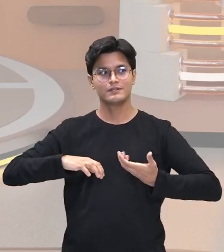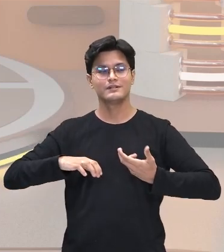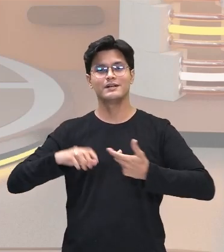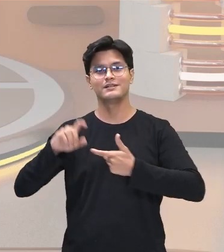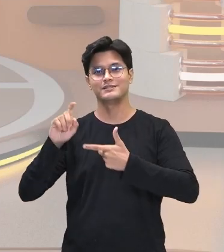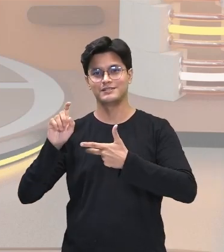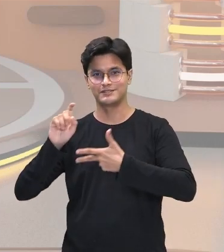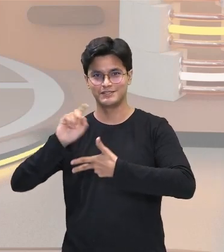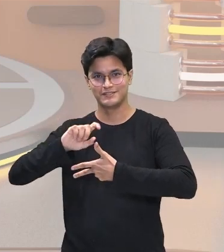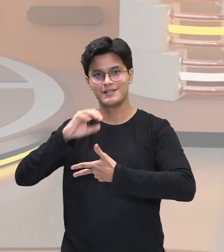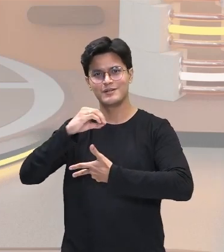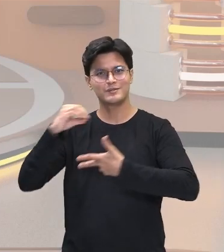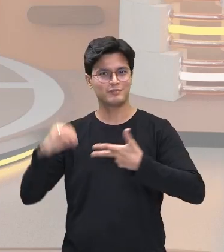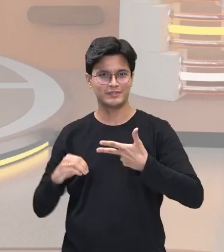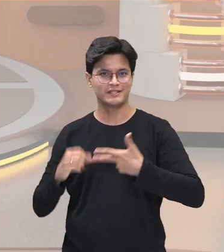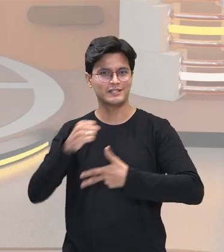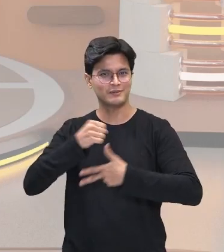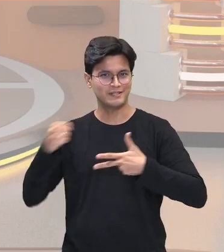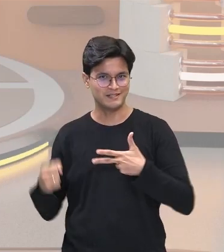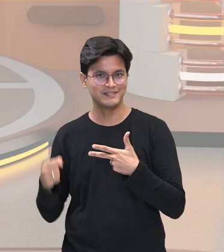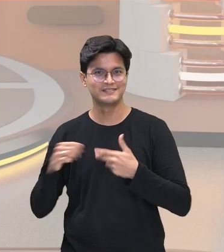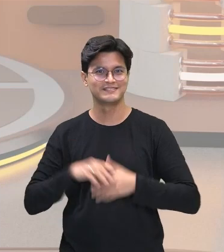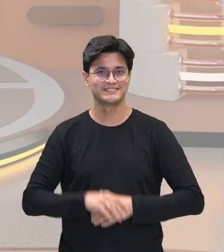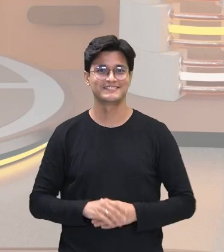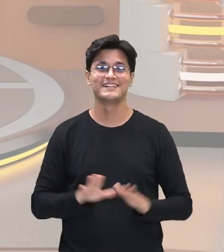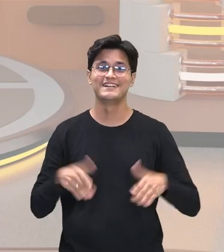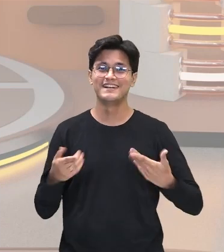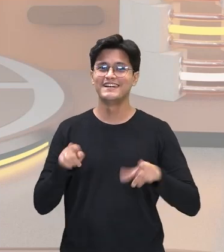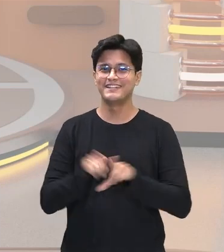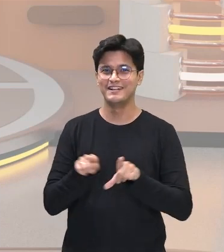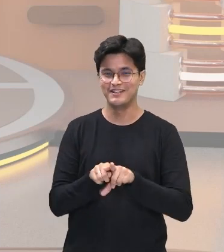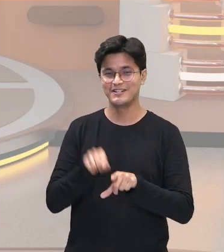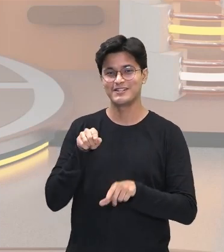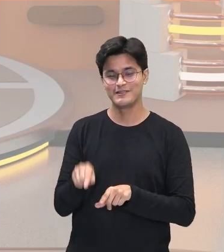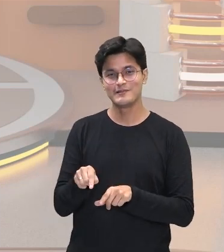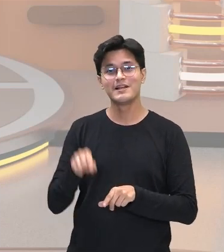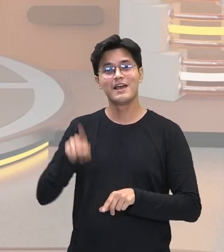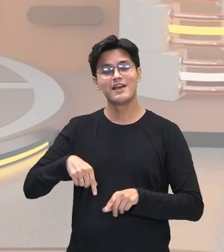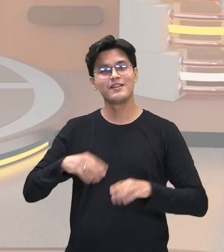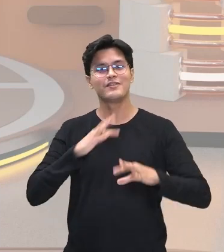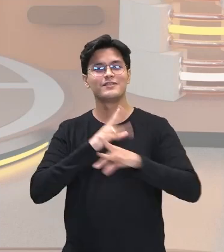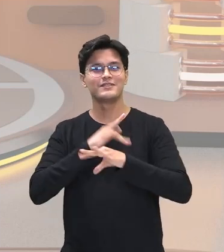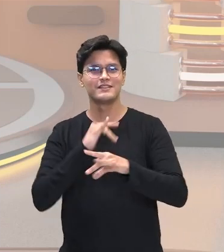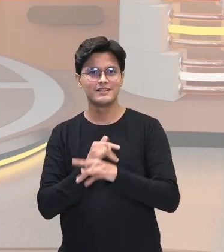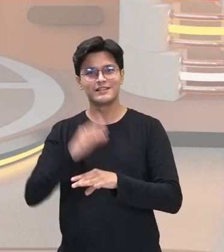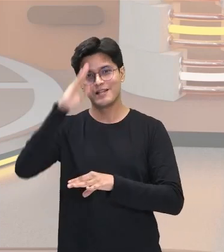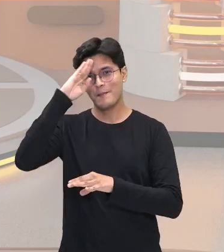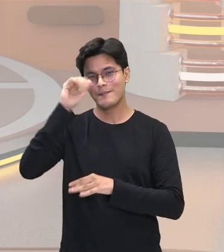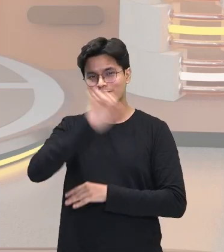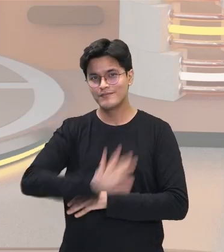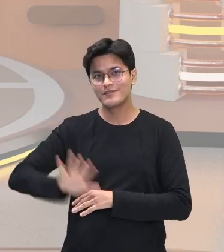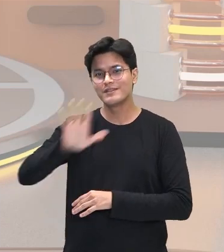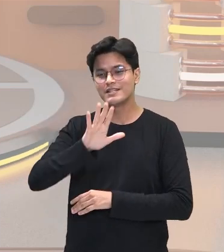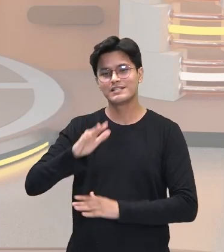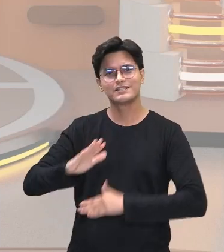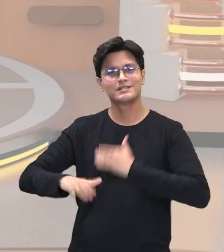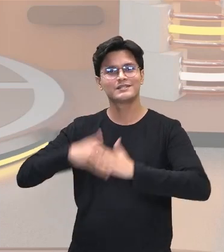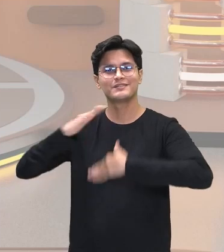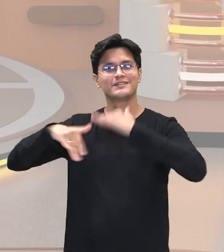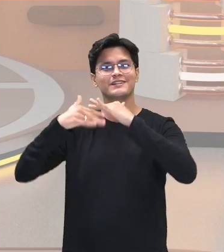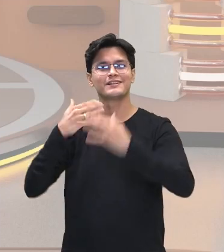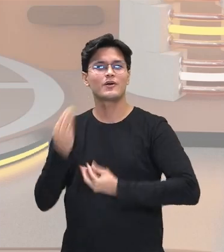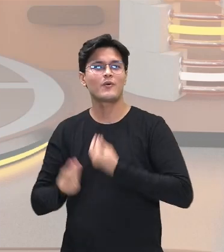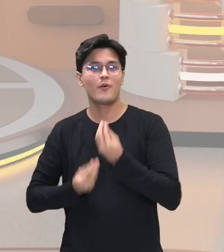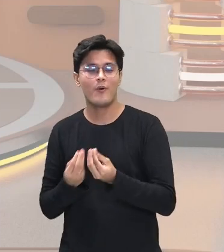Brasília, que é uma metrópole nacional também, né? Ela tá ali, ela né, ela se desenvolveu a partir de um